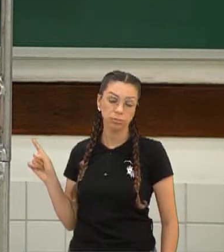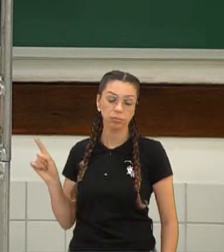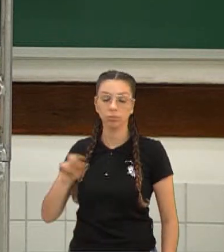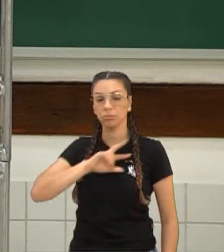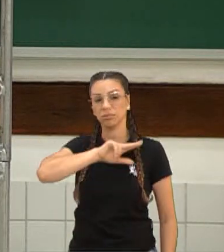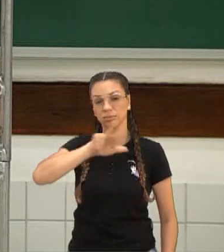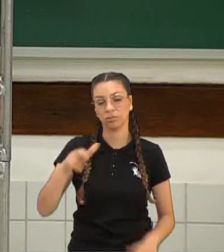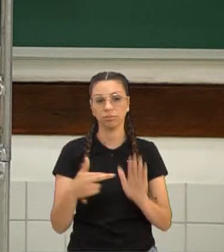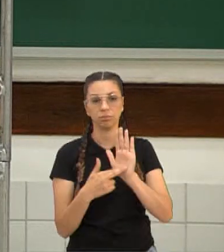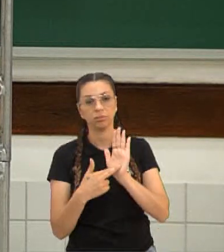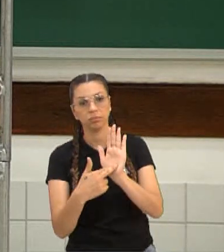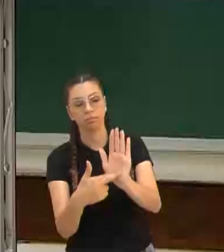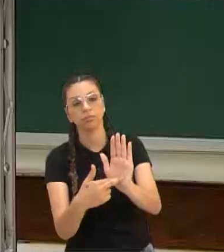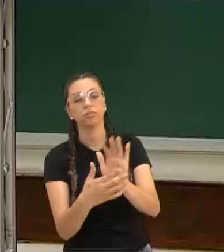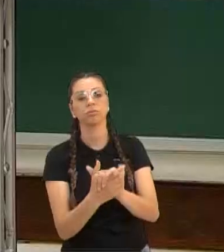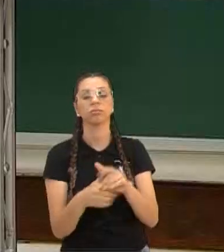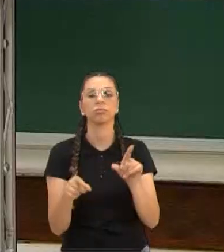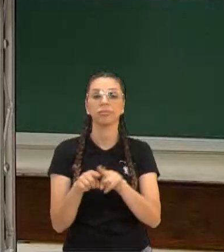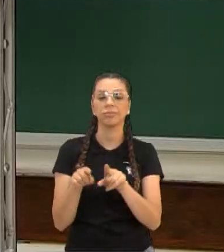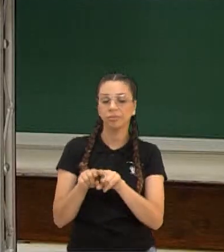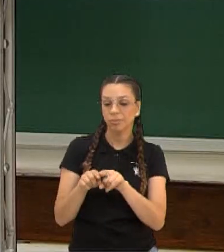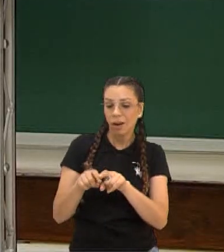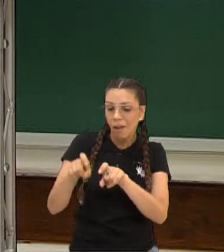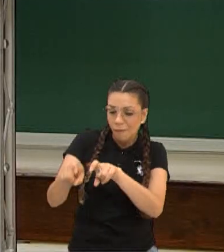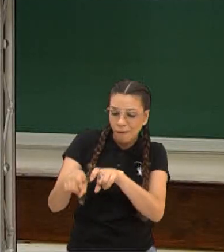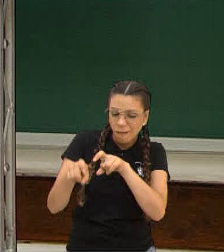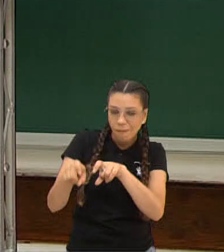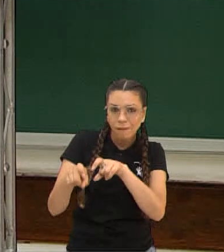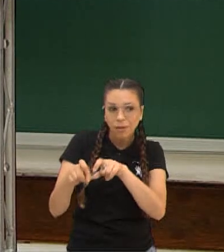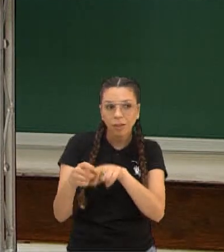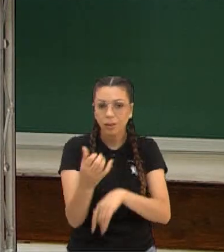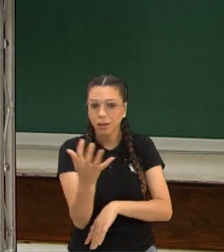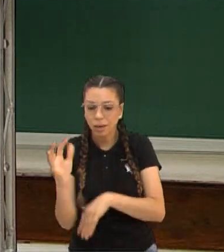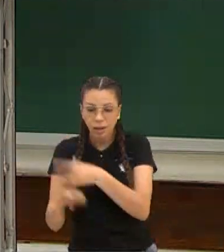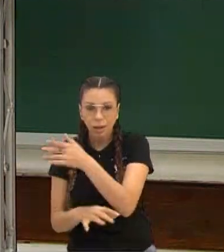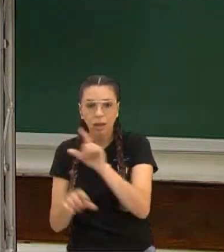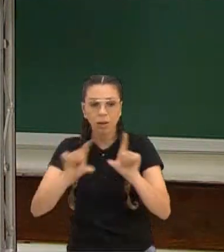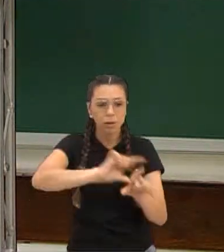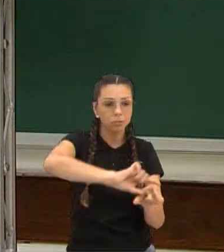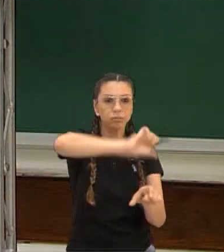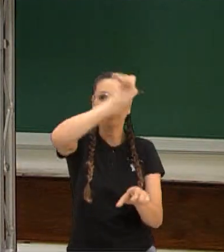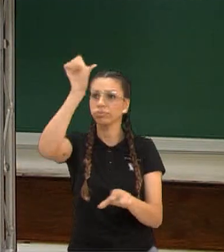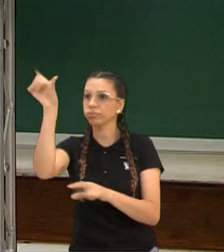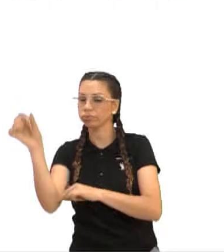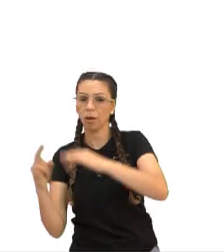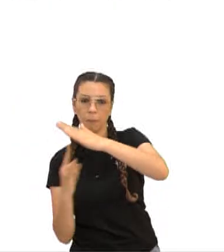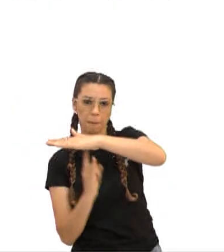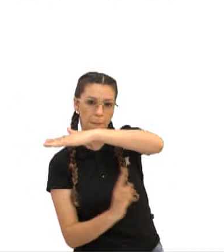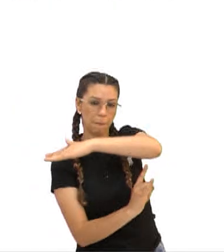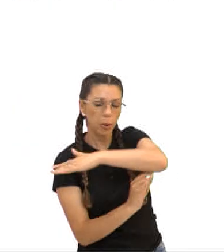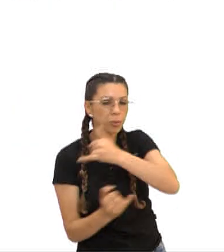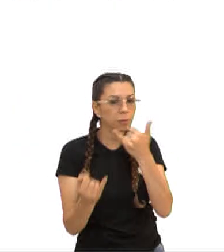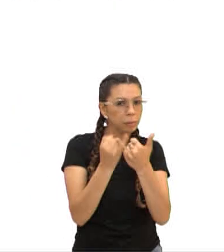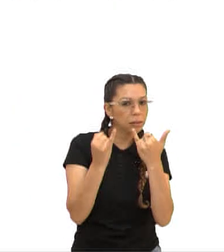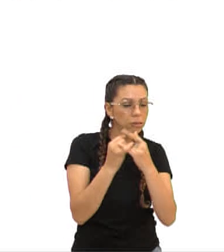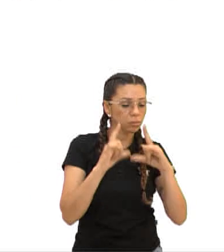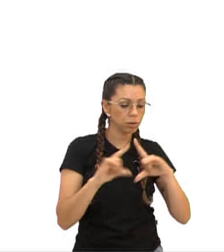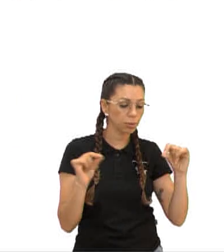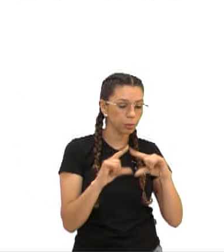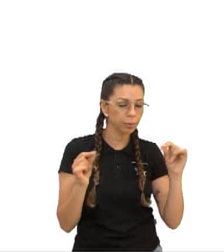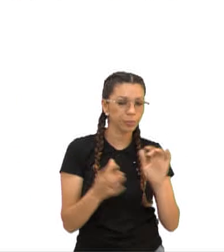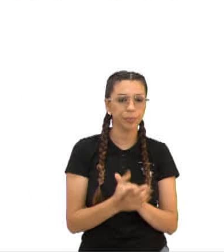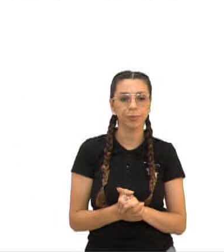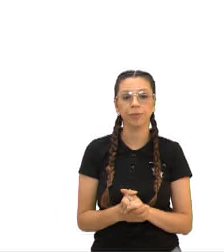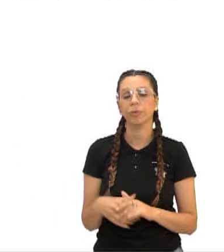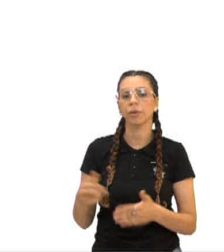do próprio Monet, do jardim da casa dele, com essa ponte em estilo japonês, né, pessoal? Foi incessante pesquisador de luz e seus efeitos, pintou